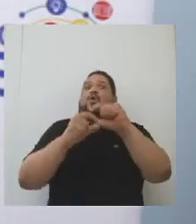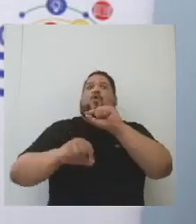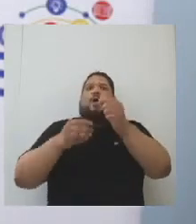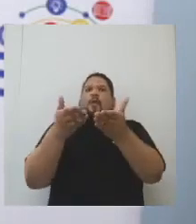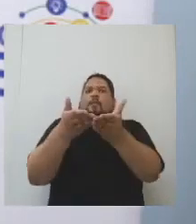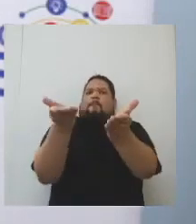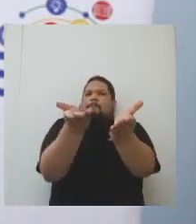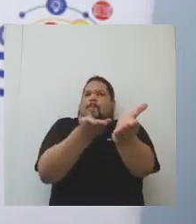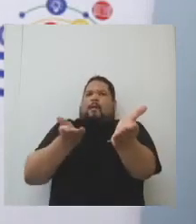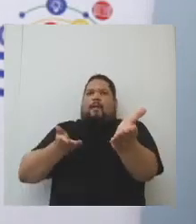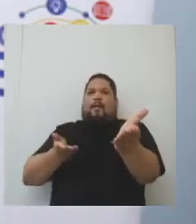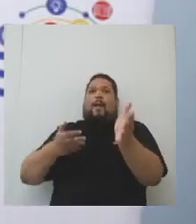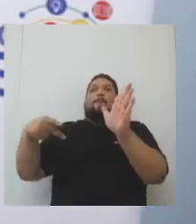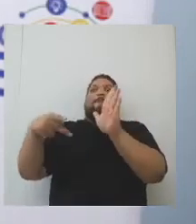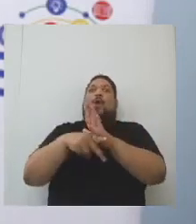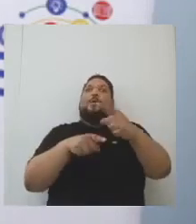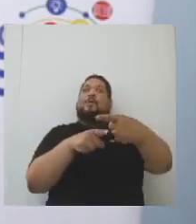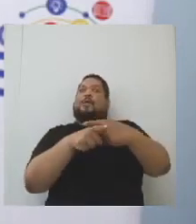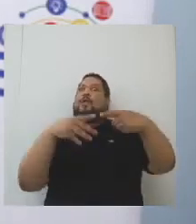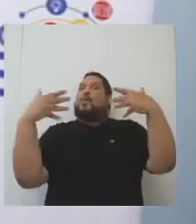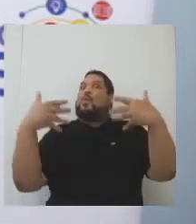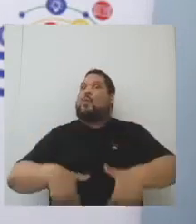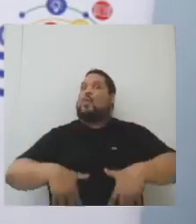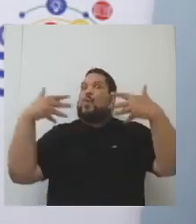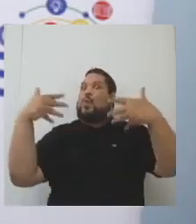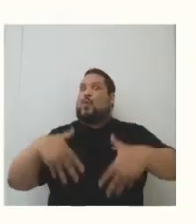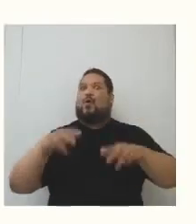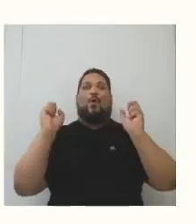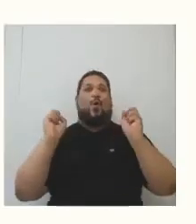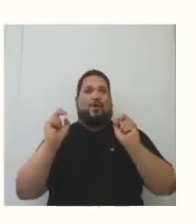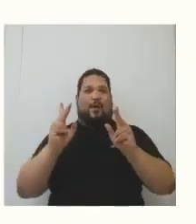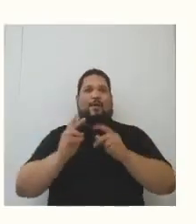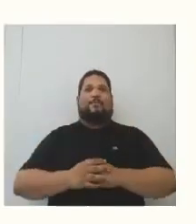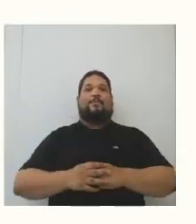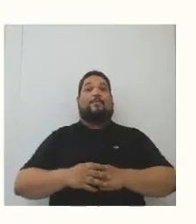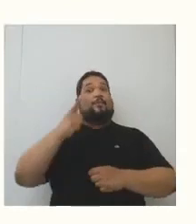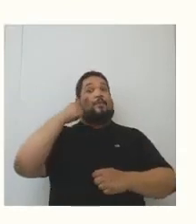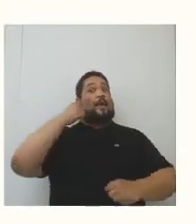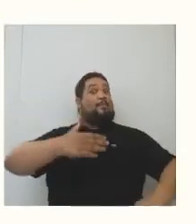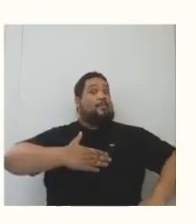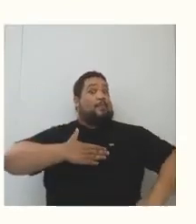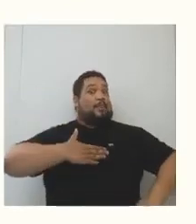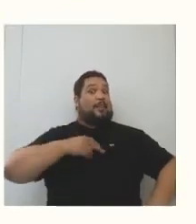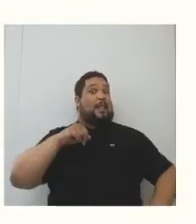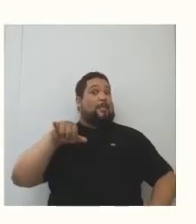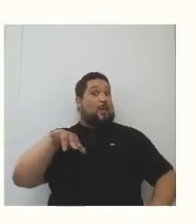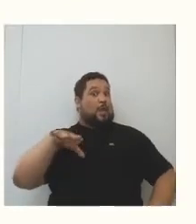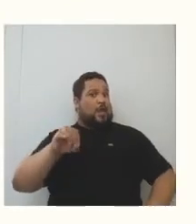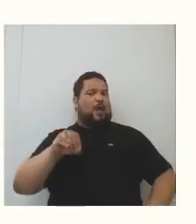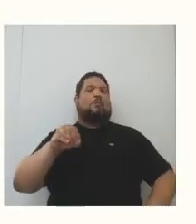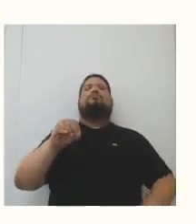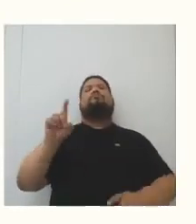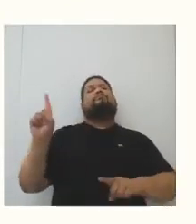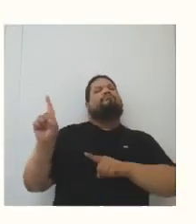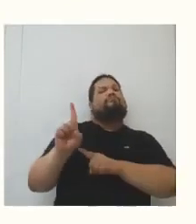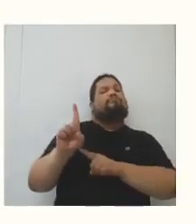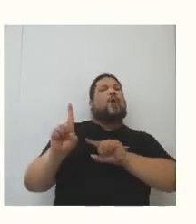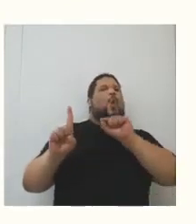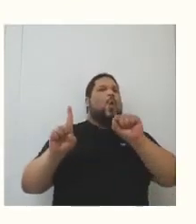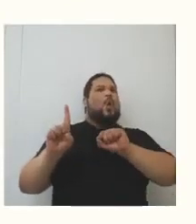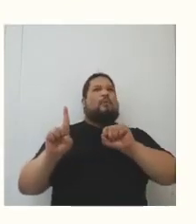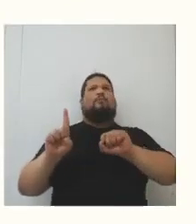marinha inglesa, ok? Então, vamos ver o seguinte, Napoleão, então, nesse momento, para fazer com que,